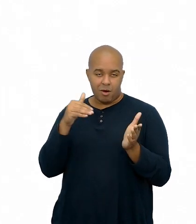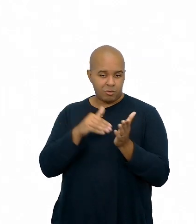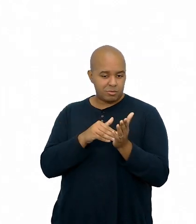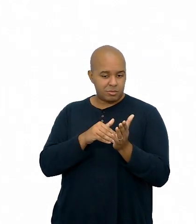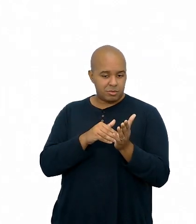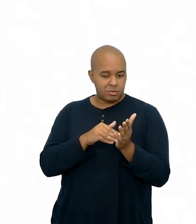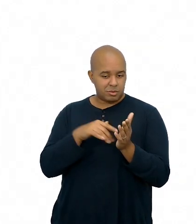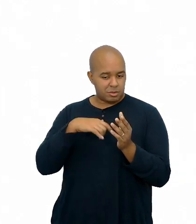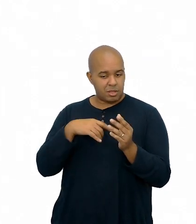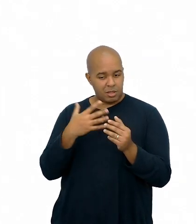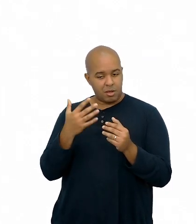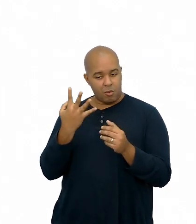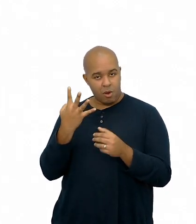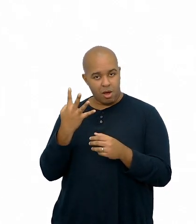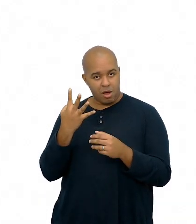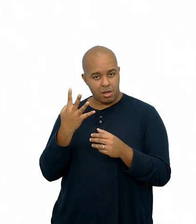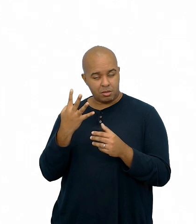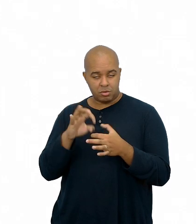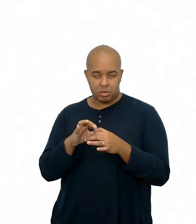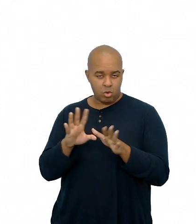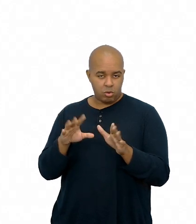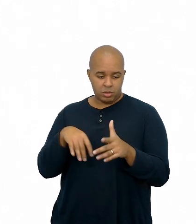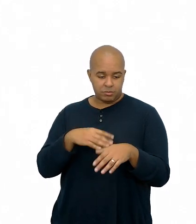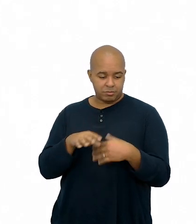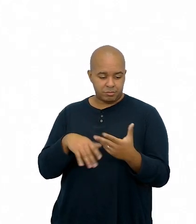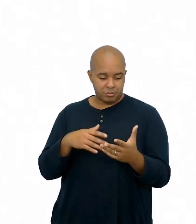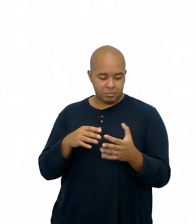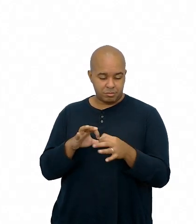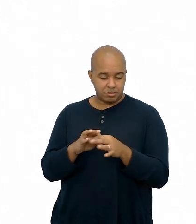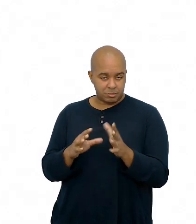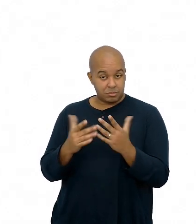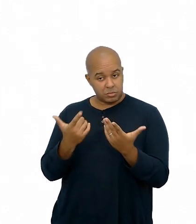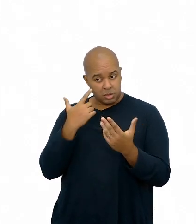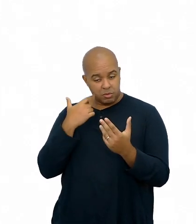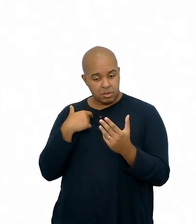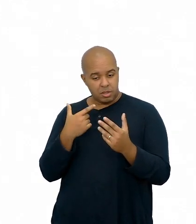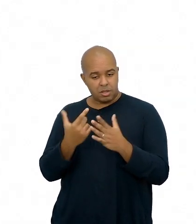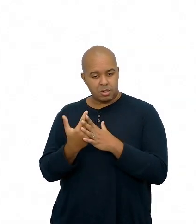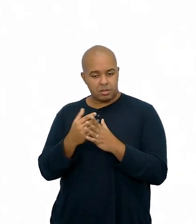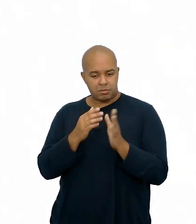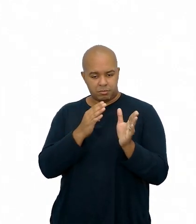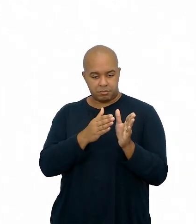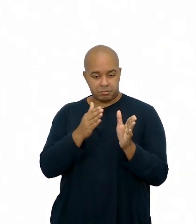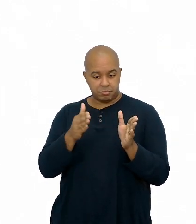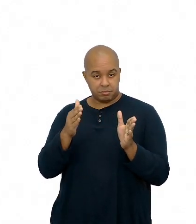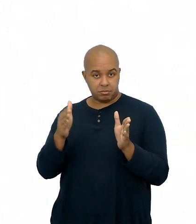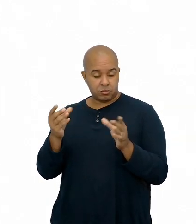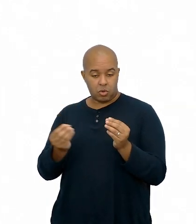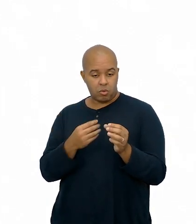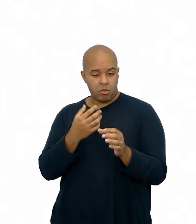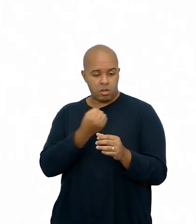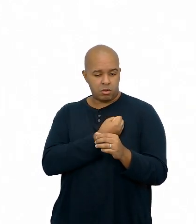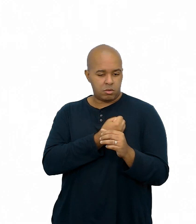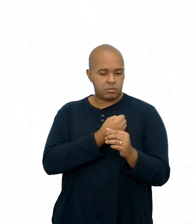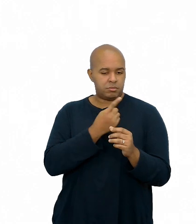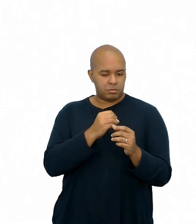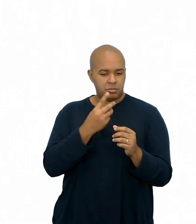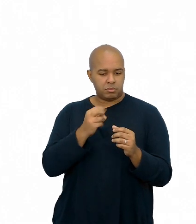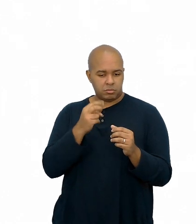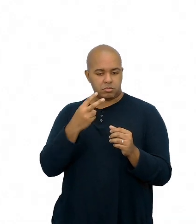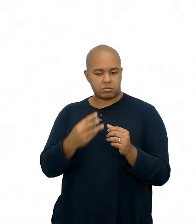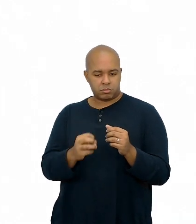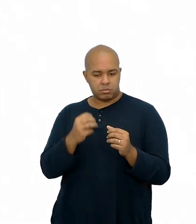última linha com 4 moedas soltas. Então, mostrando a regularidade aí da contagem da sequência numérica,